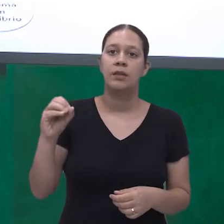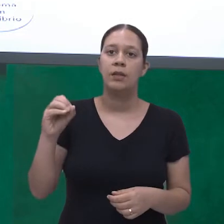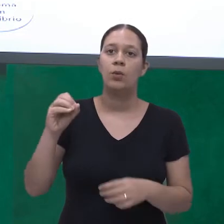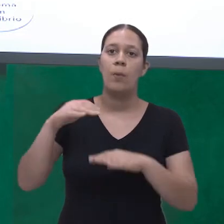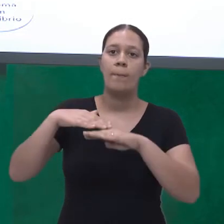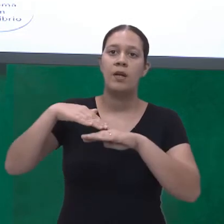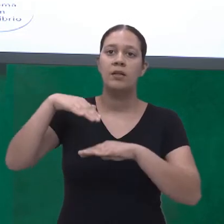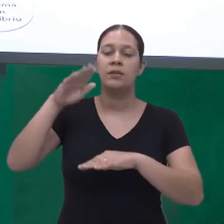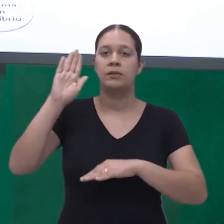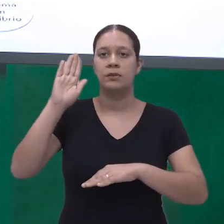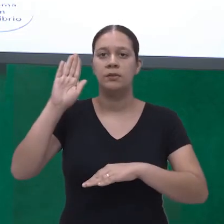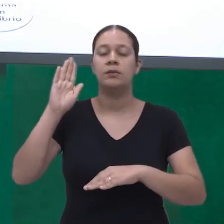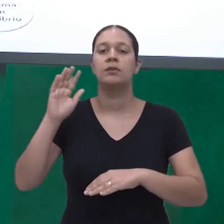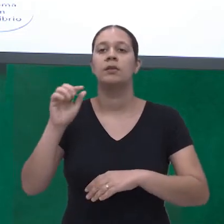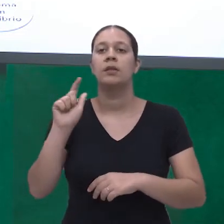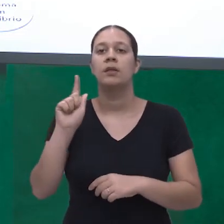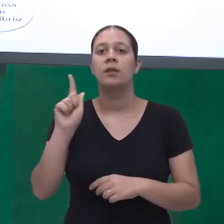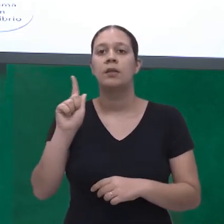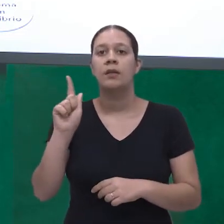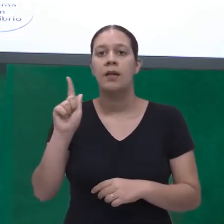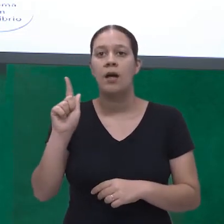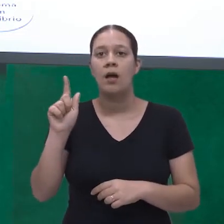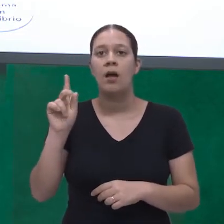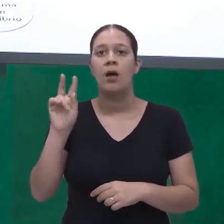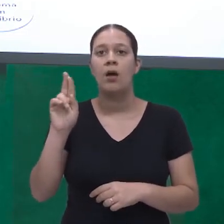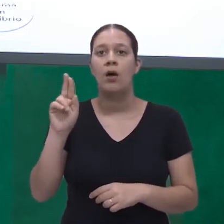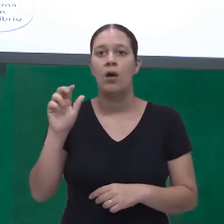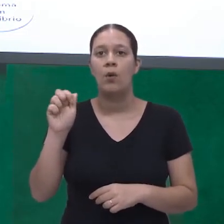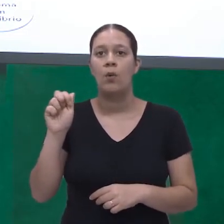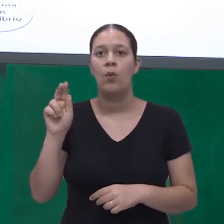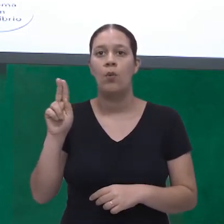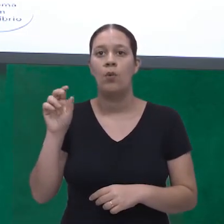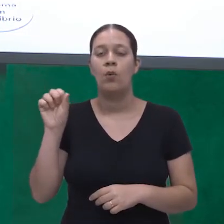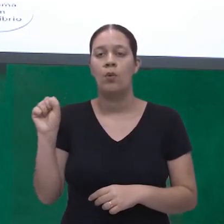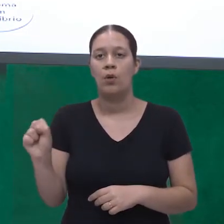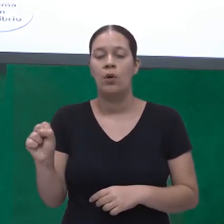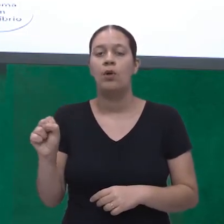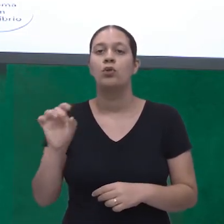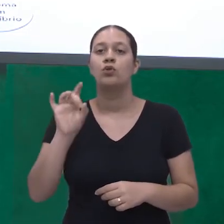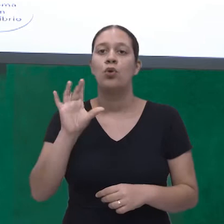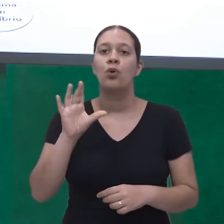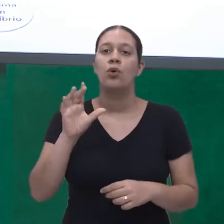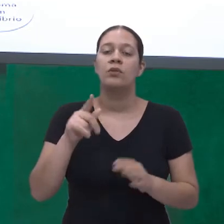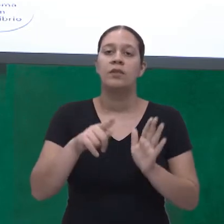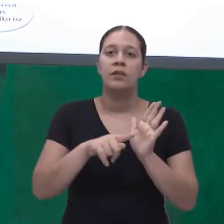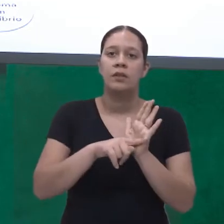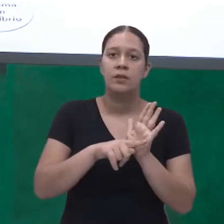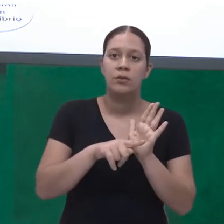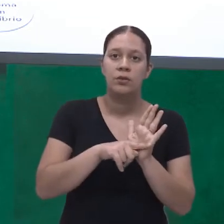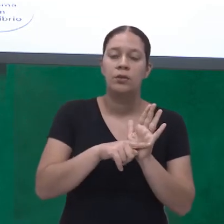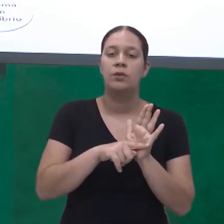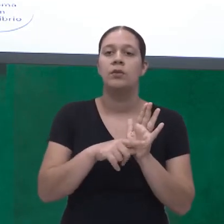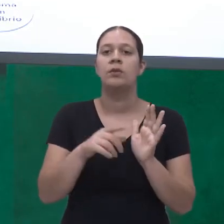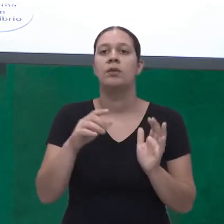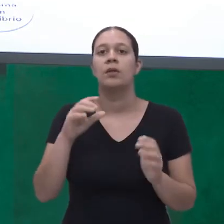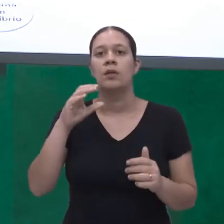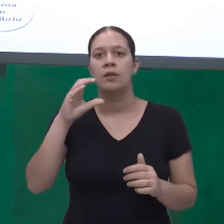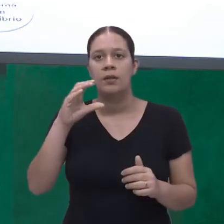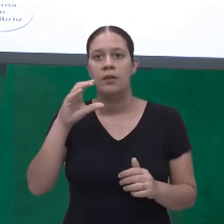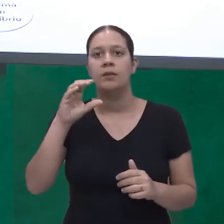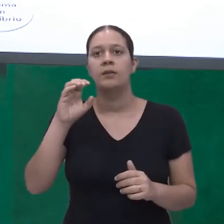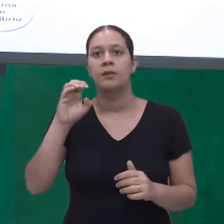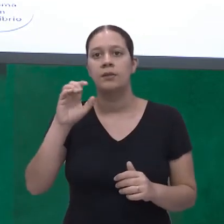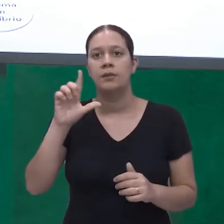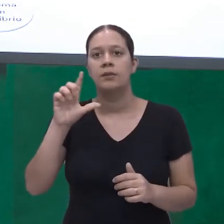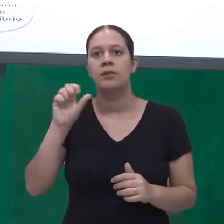cima. Você só bota grau em escala de temperatura quando ela admite valor negativo. Então, por exemplo, Celsius admite